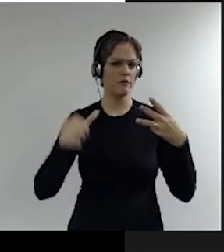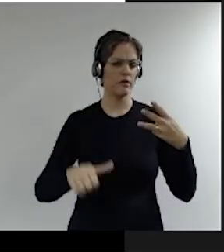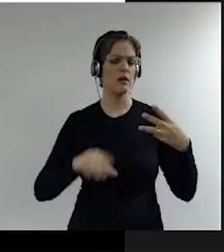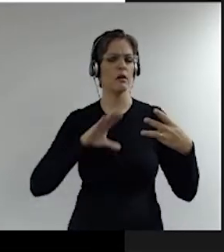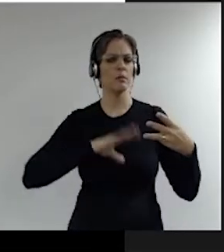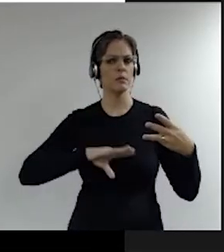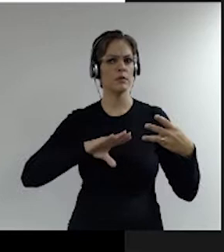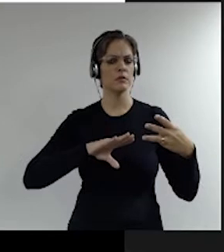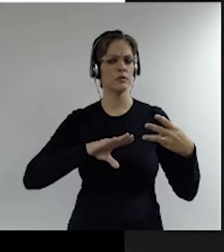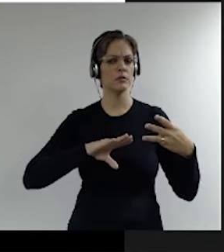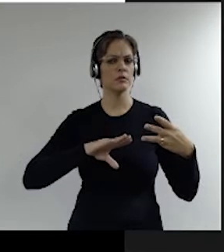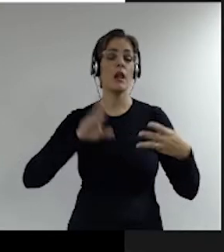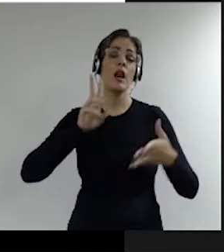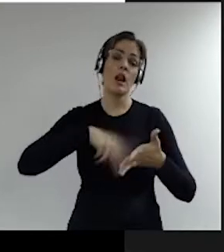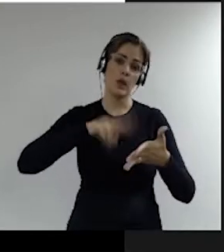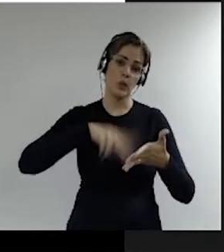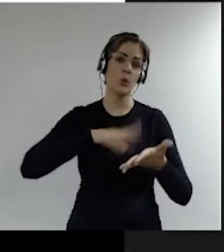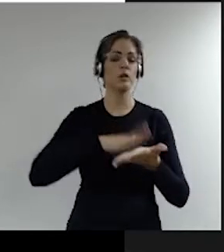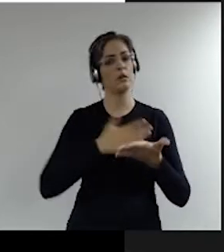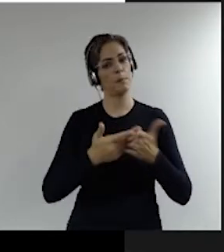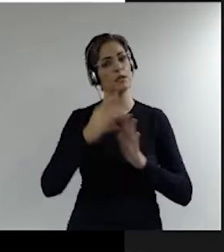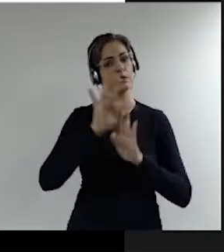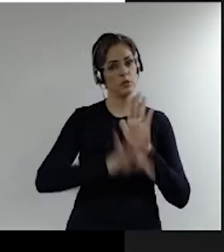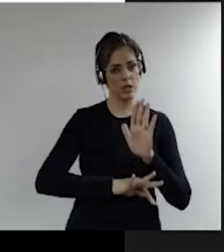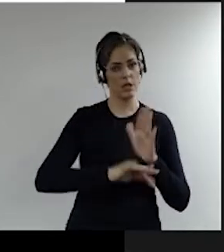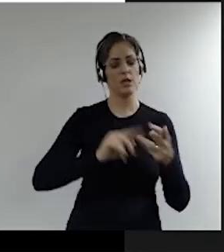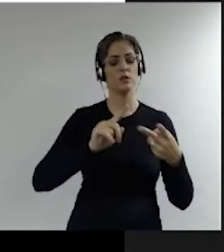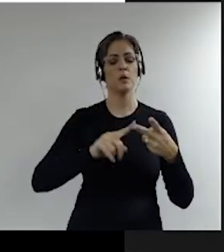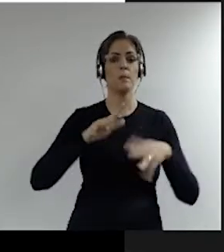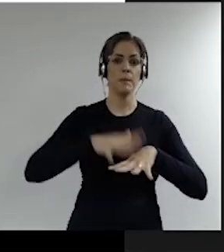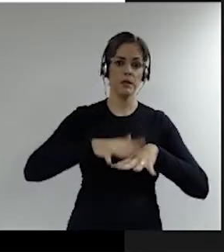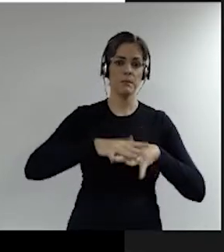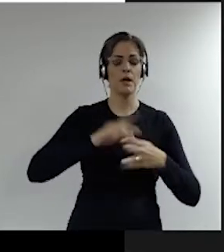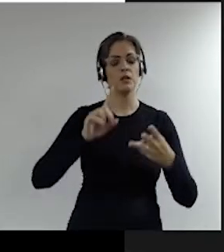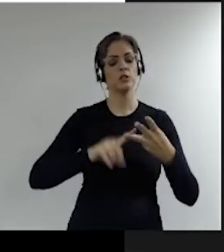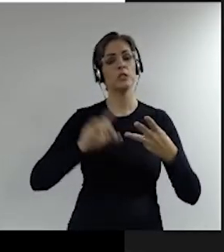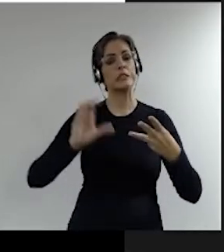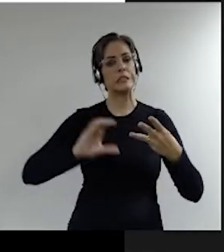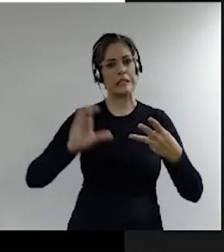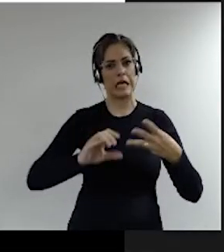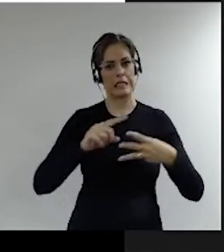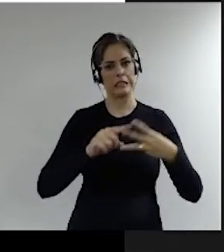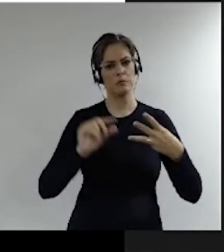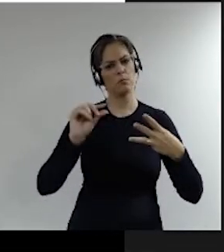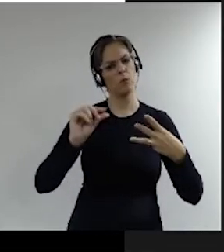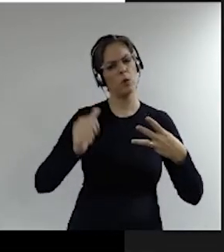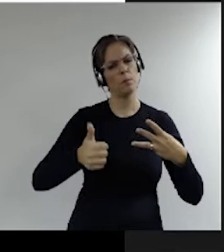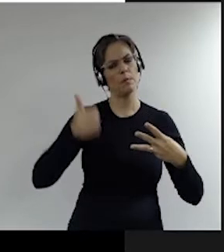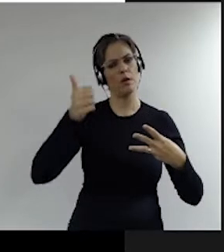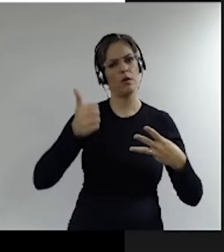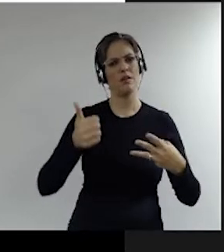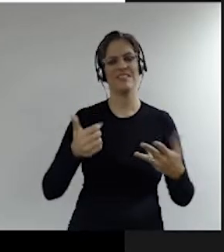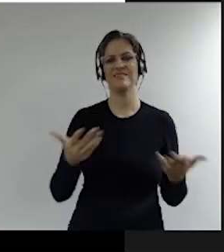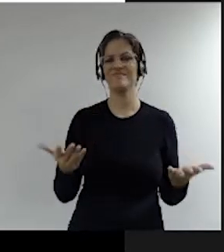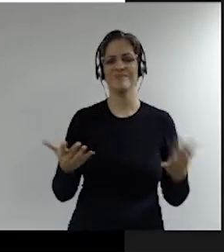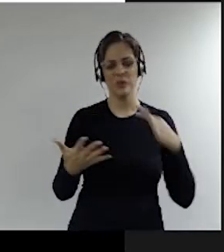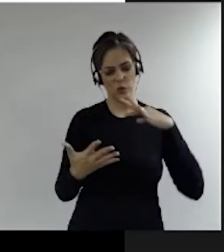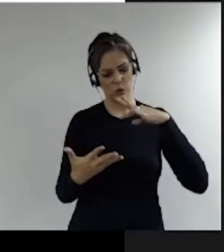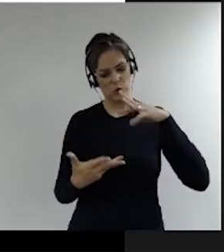português, quer dizer, leitura e interpretação de textos, matemática e ciências, estamos entre os 20 piores